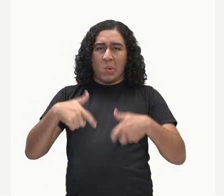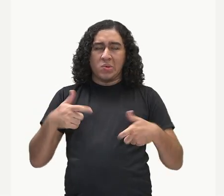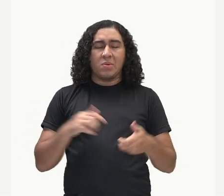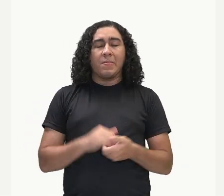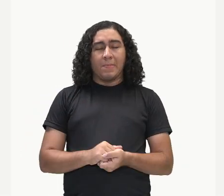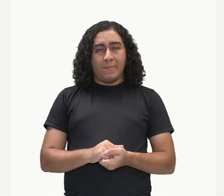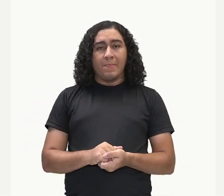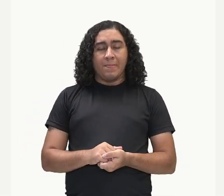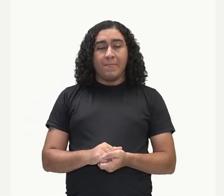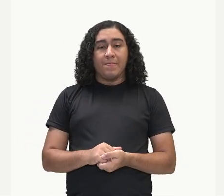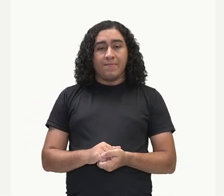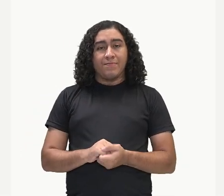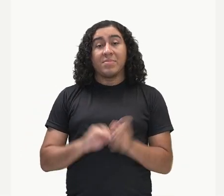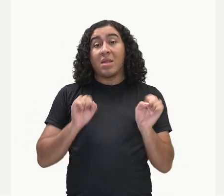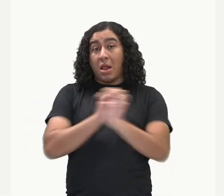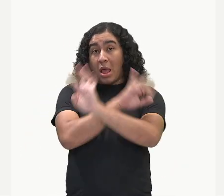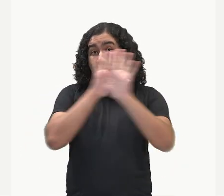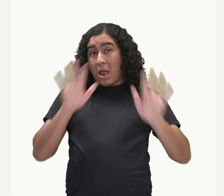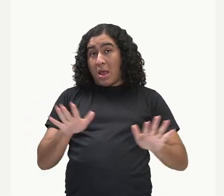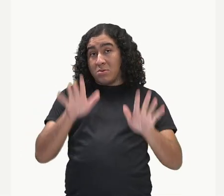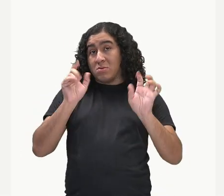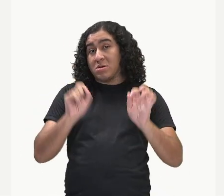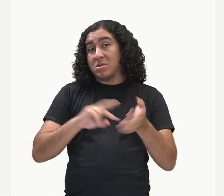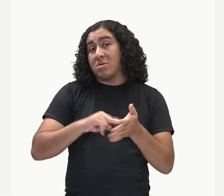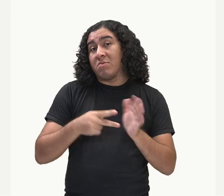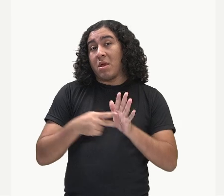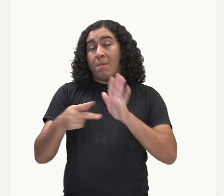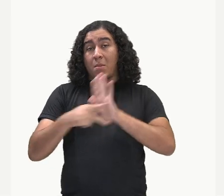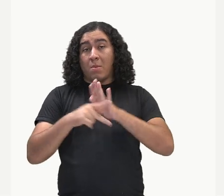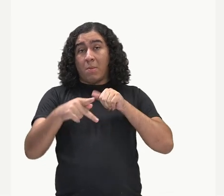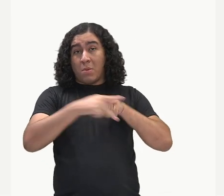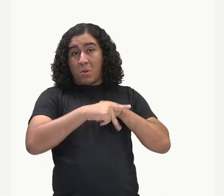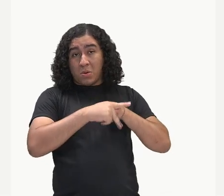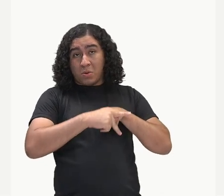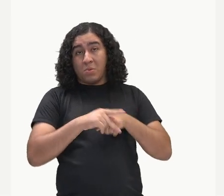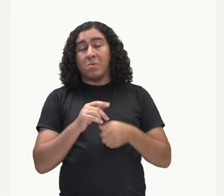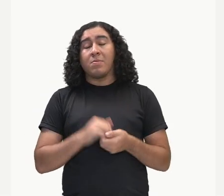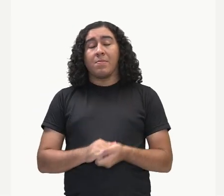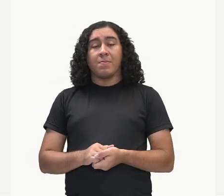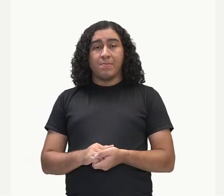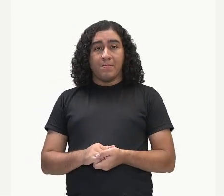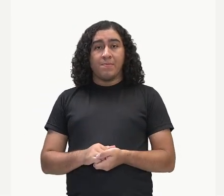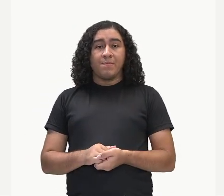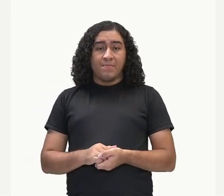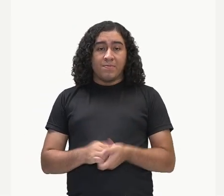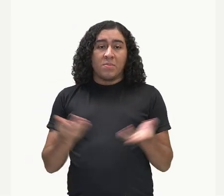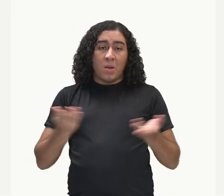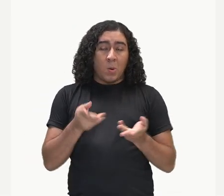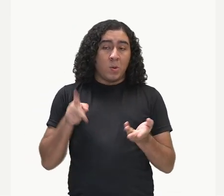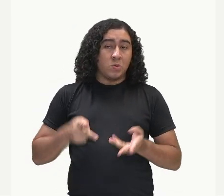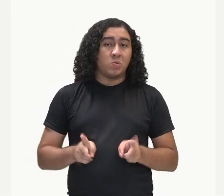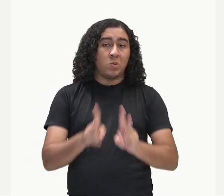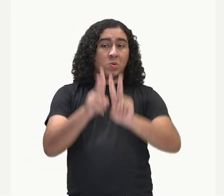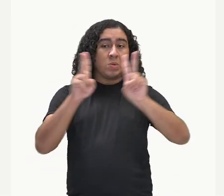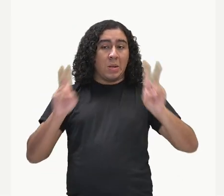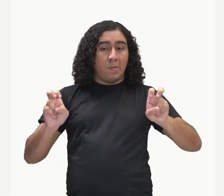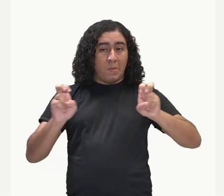Tá certo? Ficou claro, então, gente, o que é um subject pronoun, um pronome sujeito? Vamos continuando aqui falando